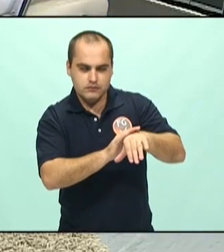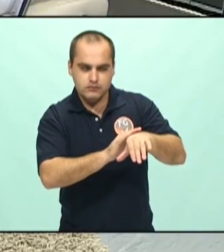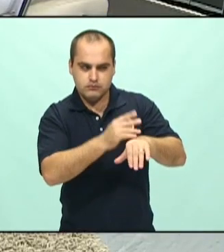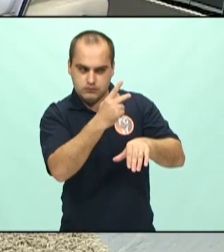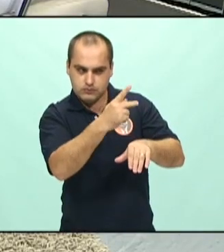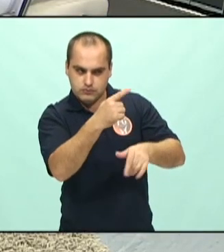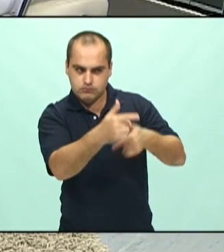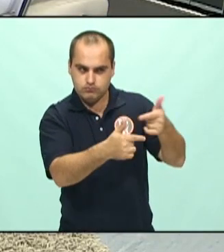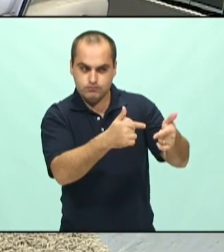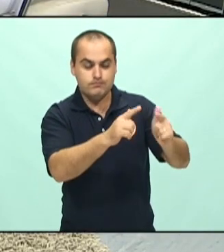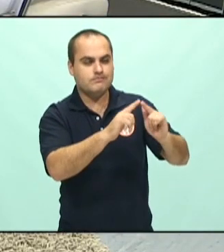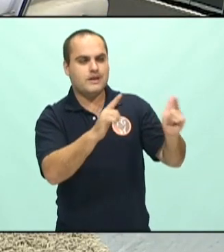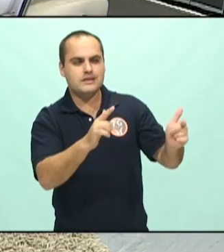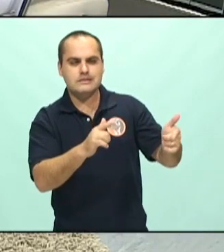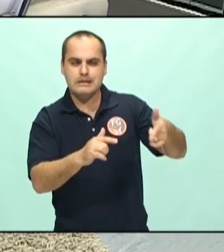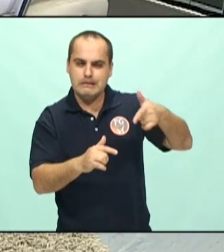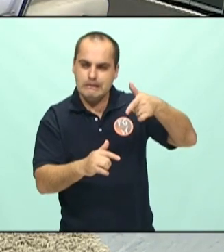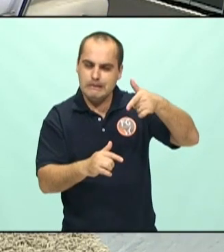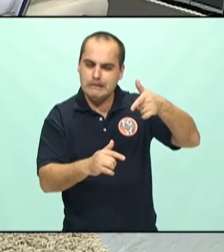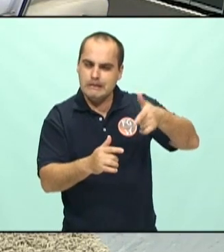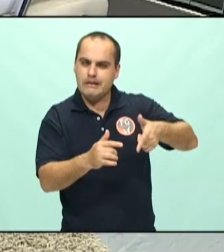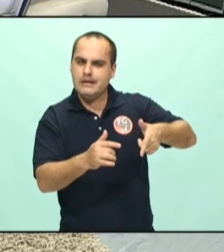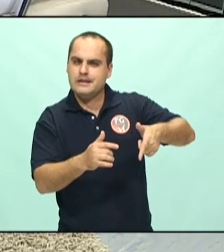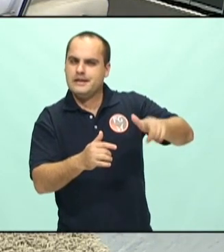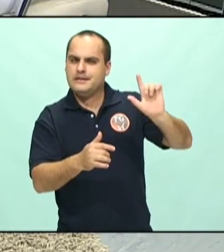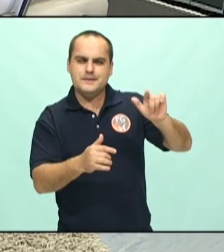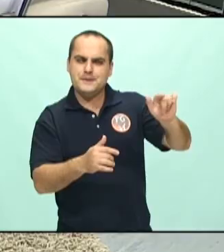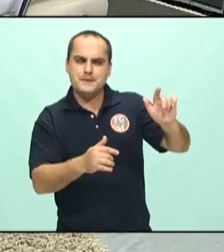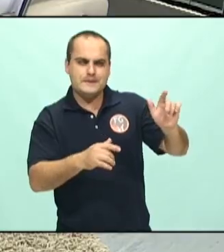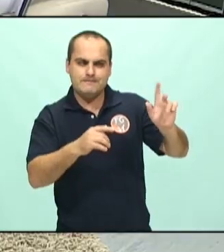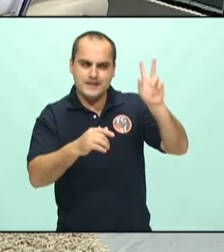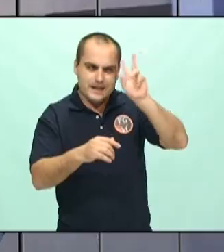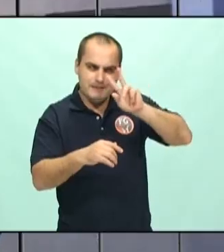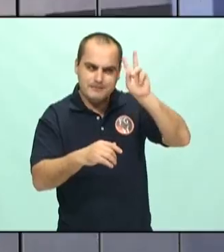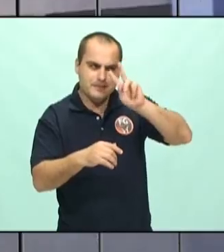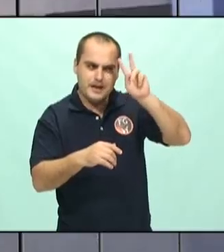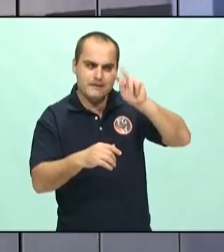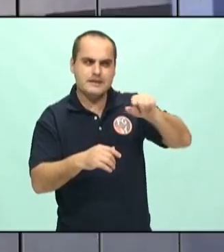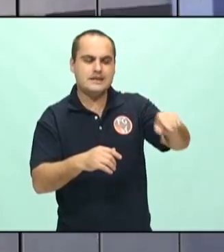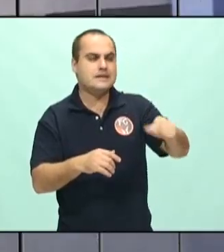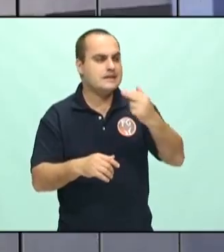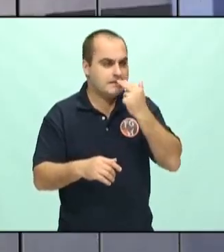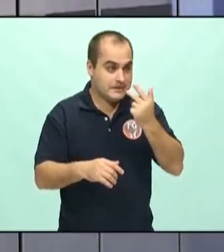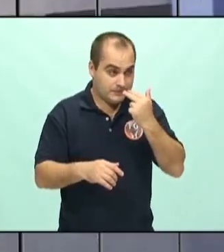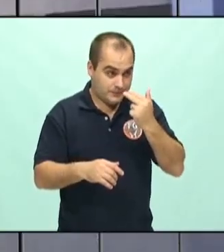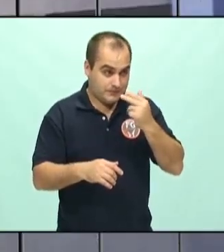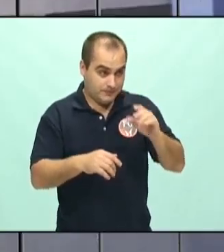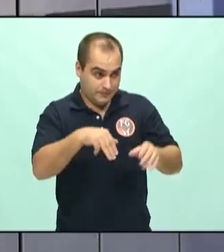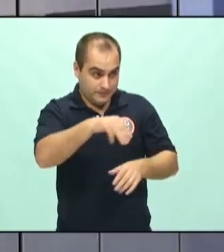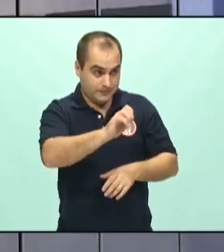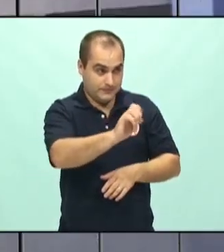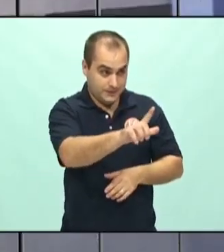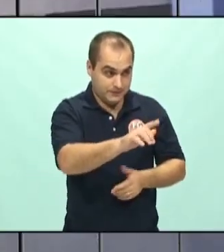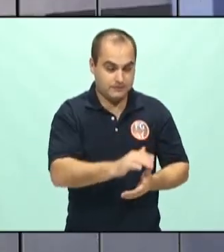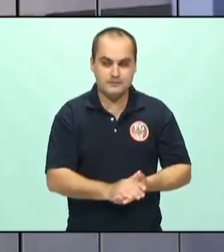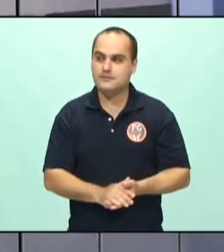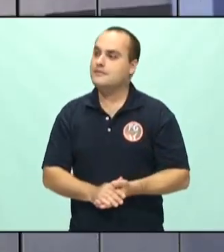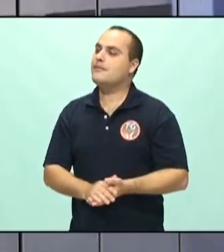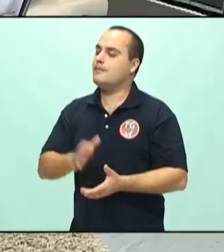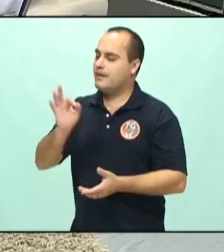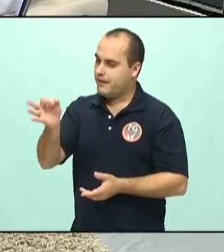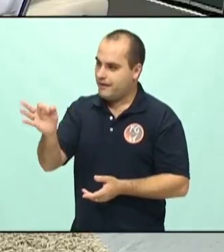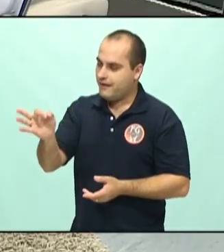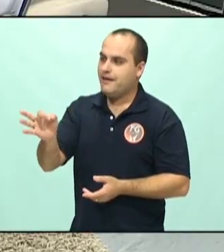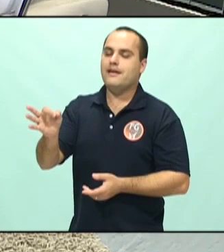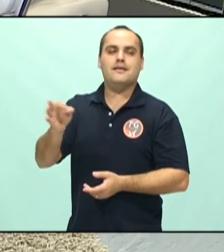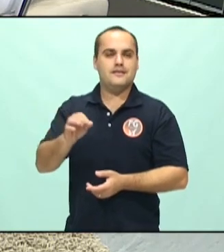do daquele tipo de mel de qual era esse meu que tem muito pra alemanha o mel da bracatinga neco abelardo veio depois